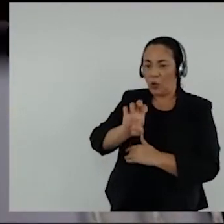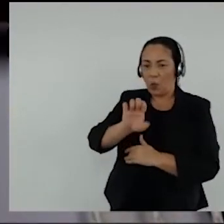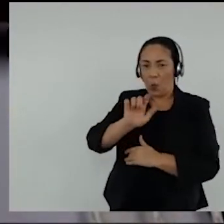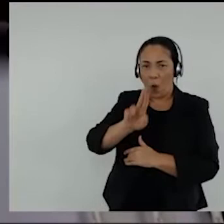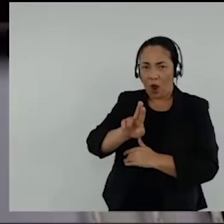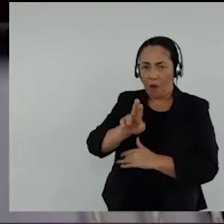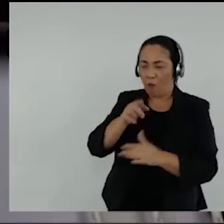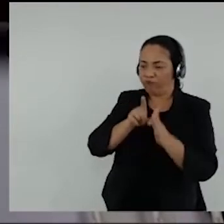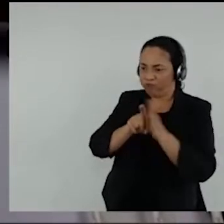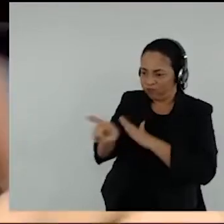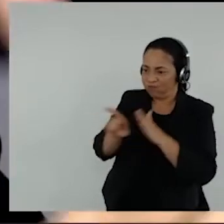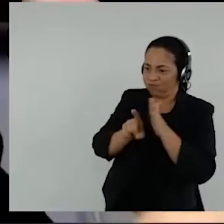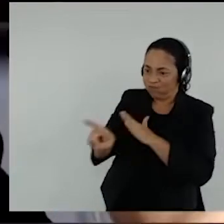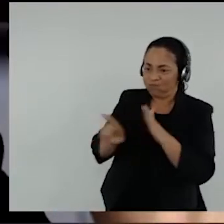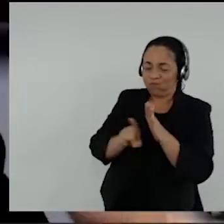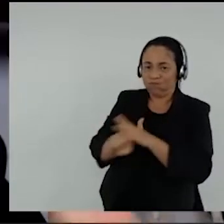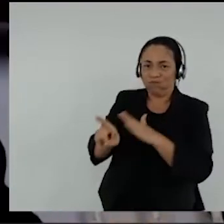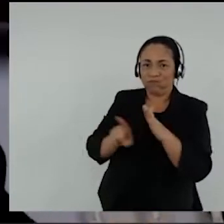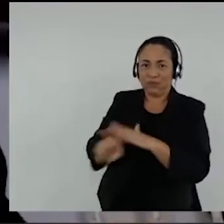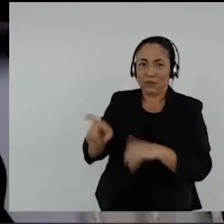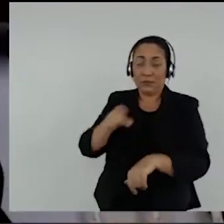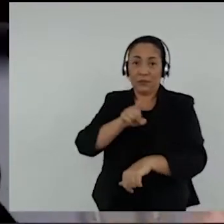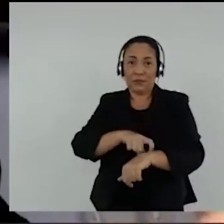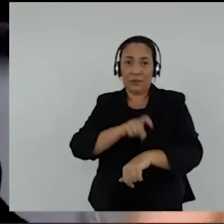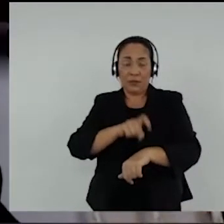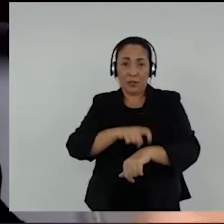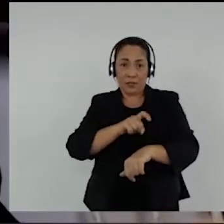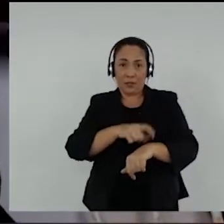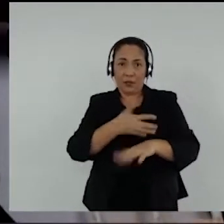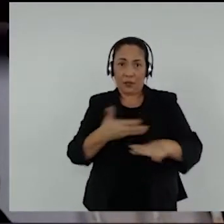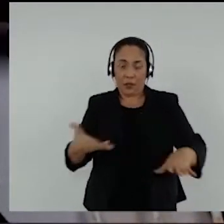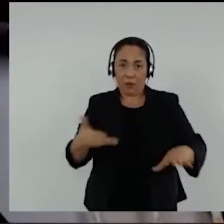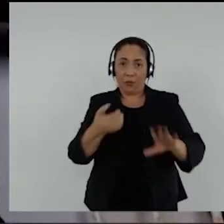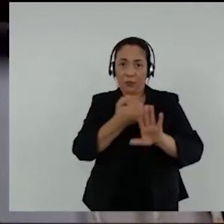interrogatório em que neste tempo de pandemia,